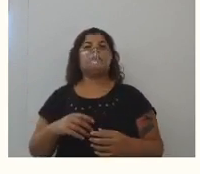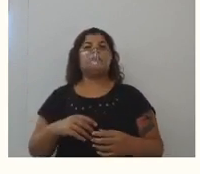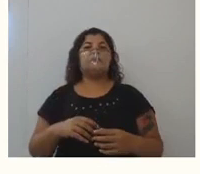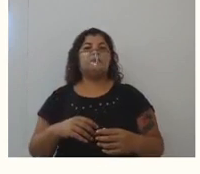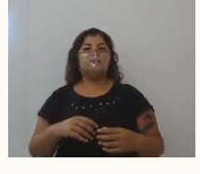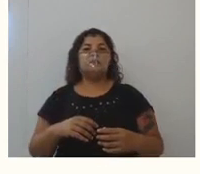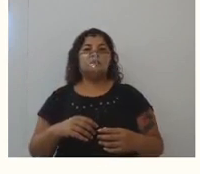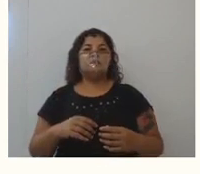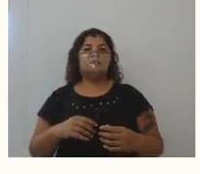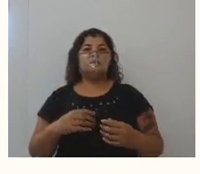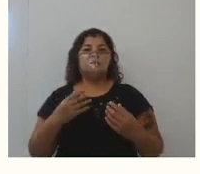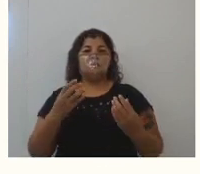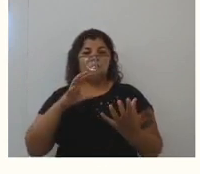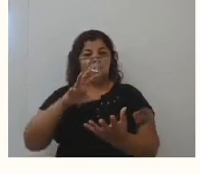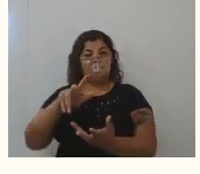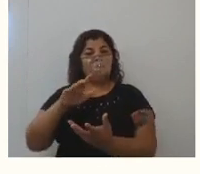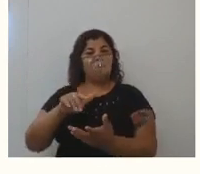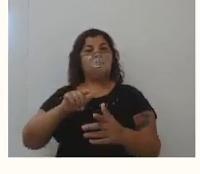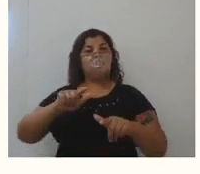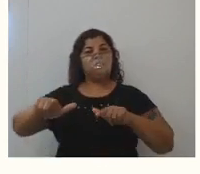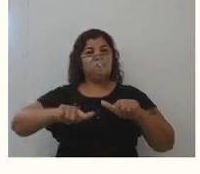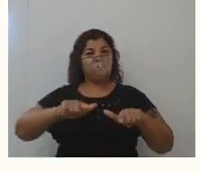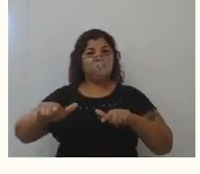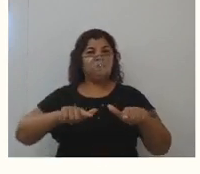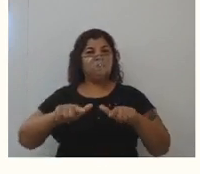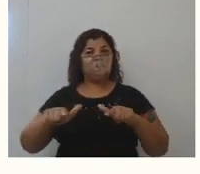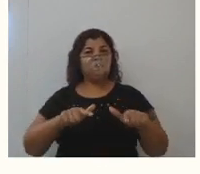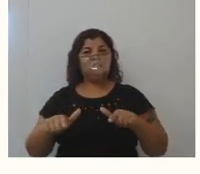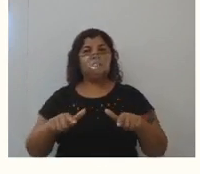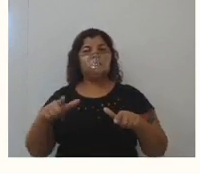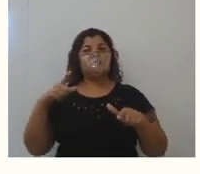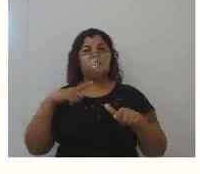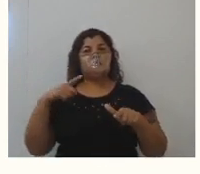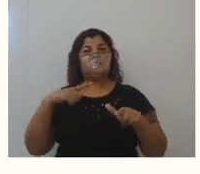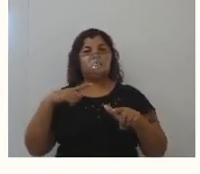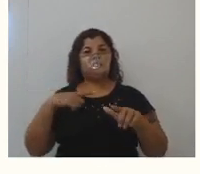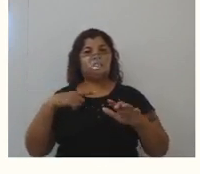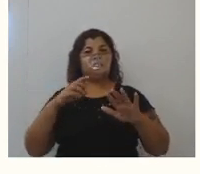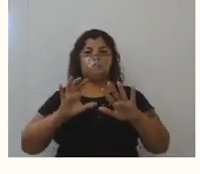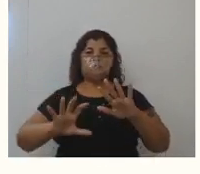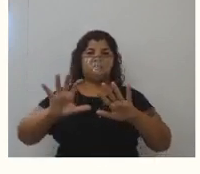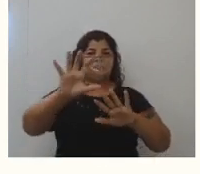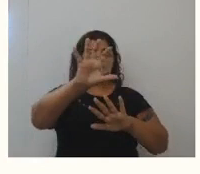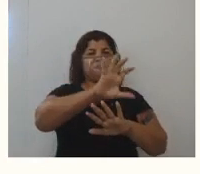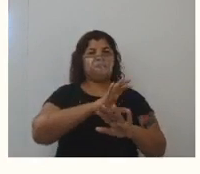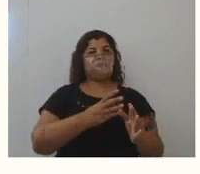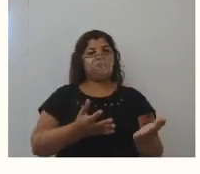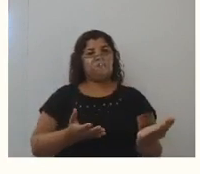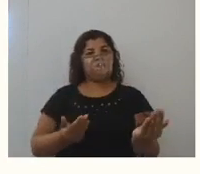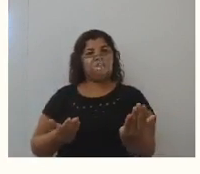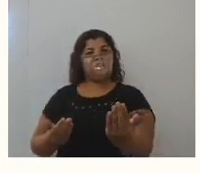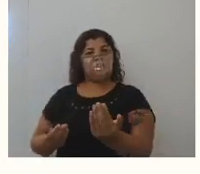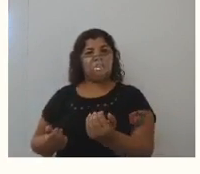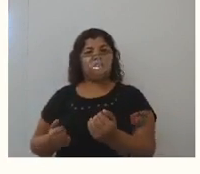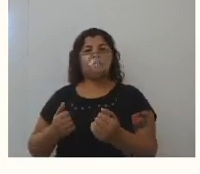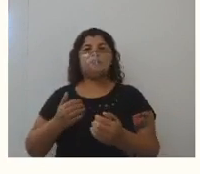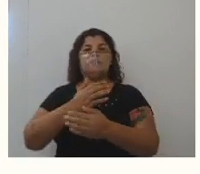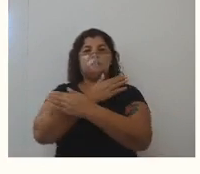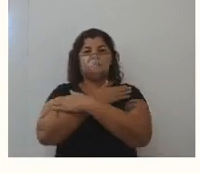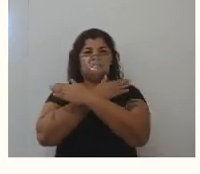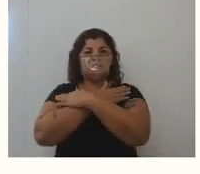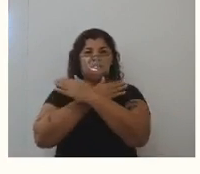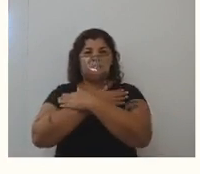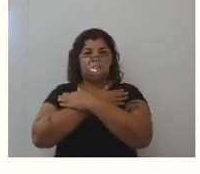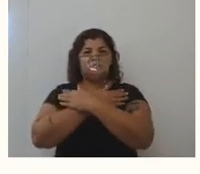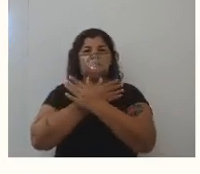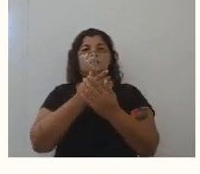lá. Mundo do trabalho. Eu tenho aqui a distribuição absoluta de jovens desempregados segundo raça e cor no Brasil